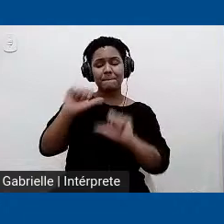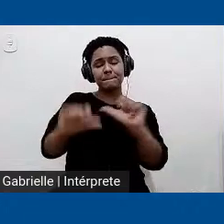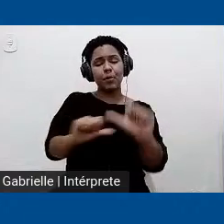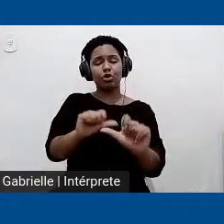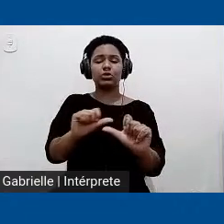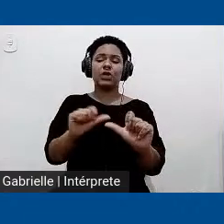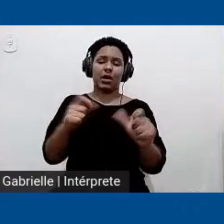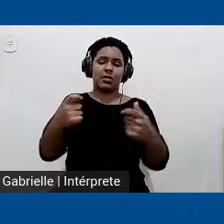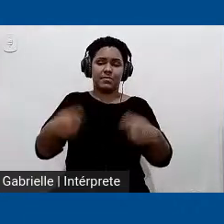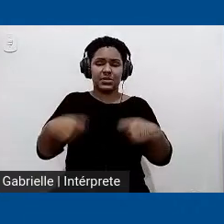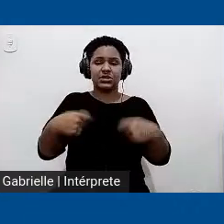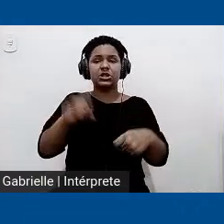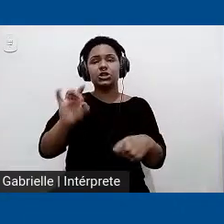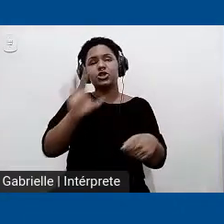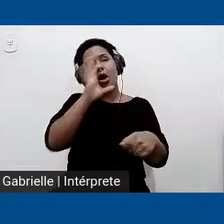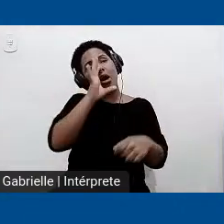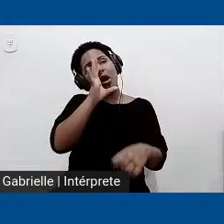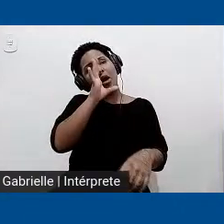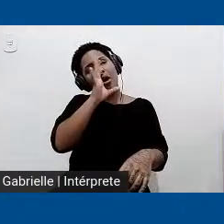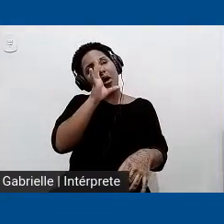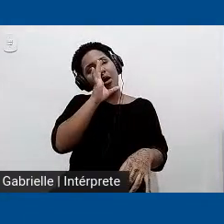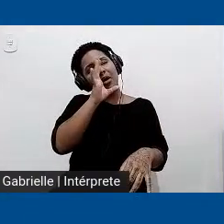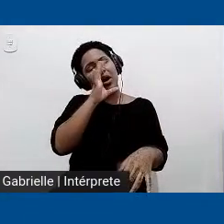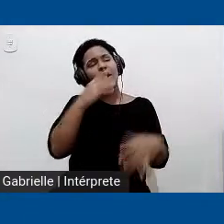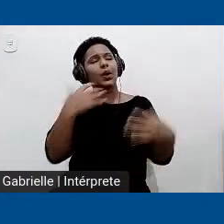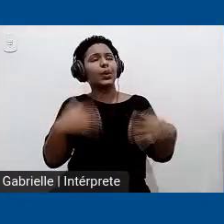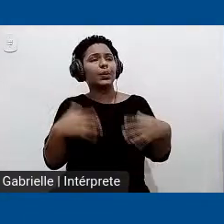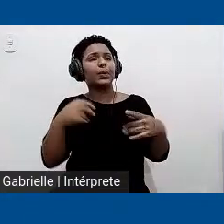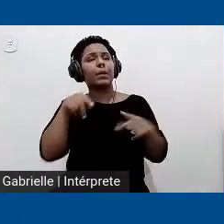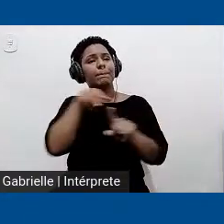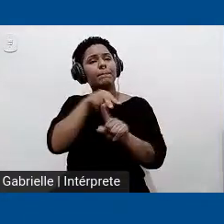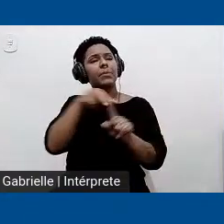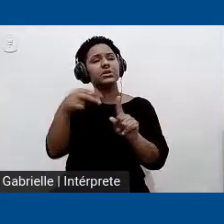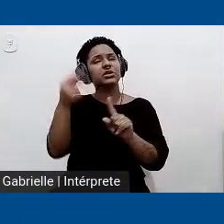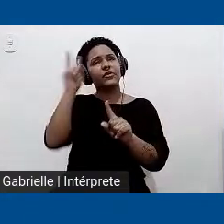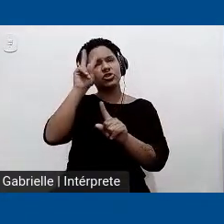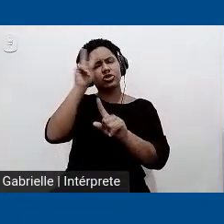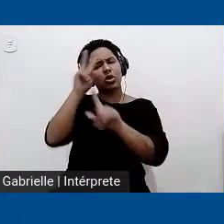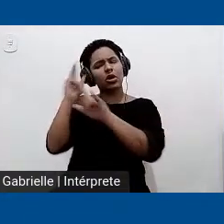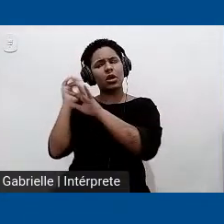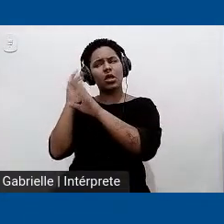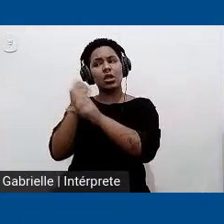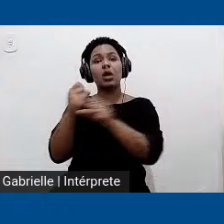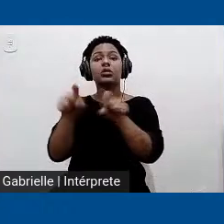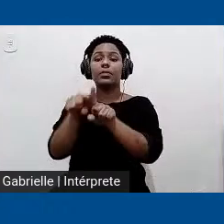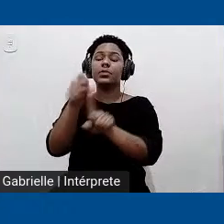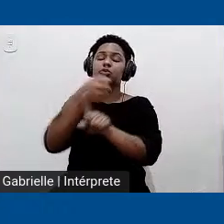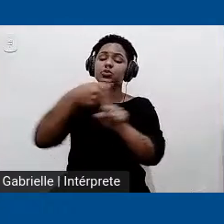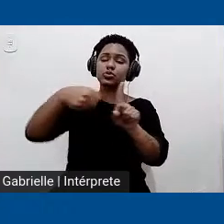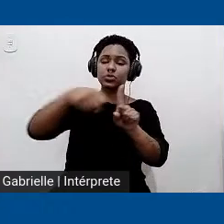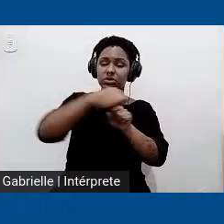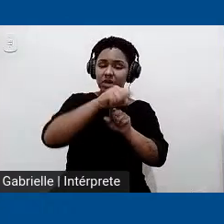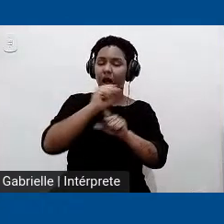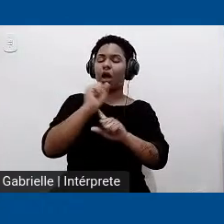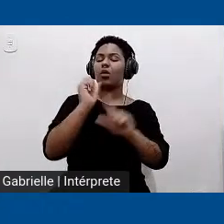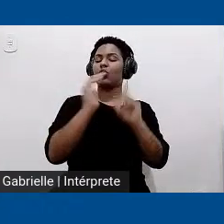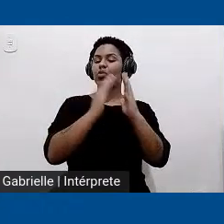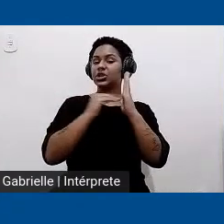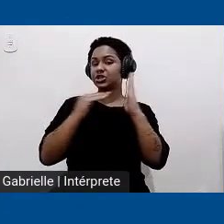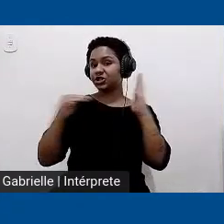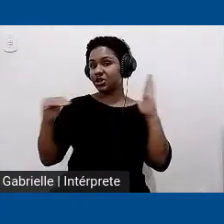dessa simples apreciação assim, com perspectiva histórica, social ou estética,